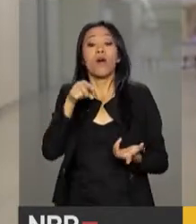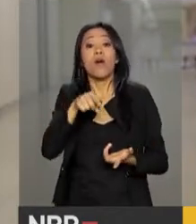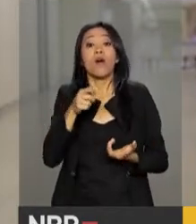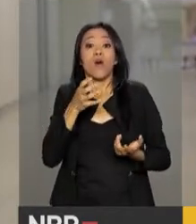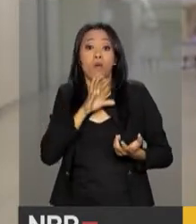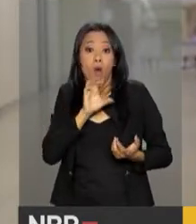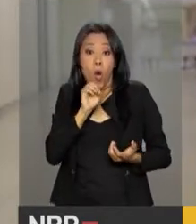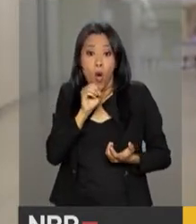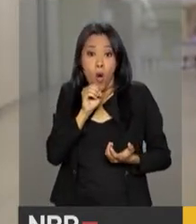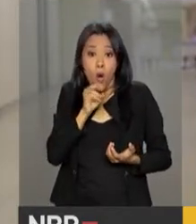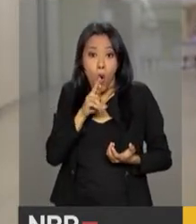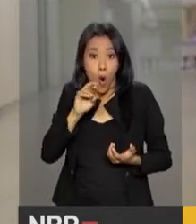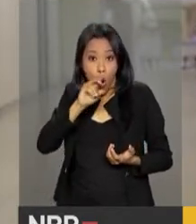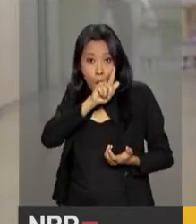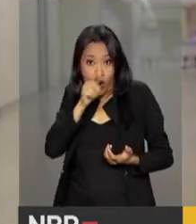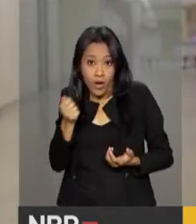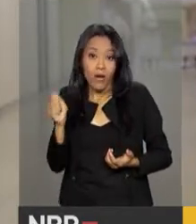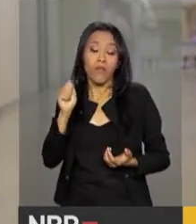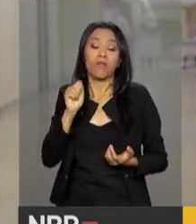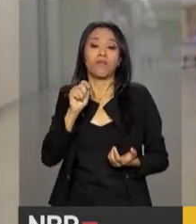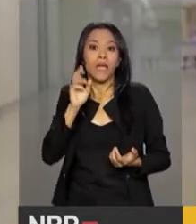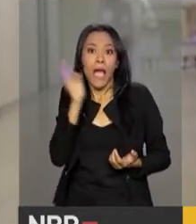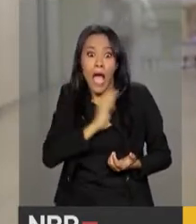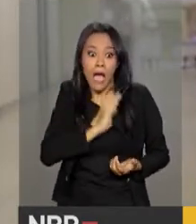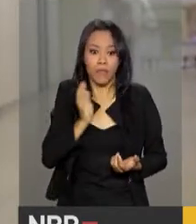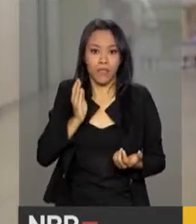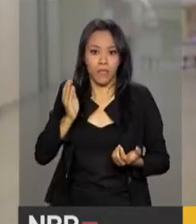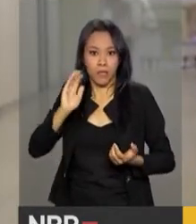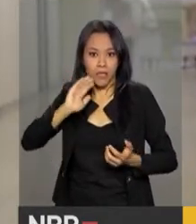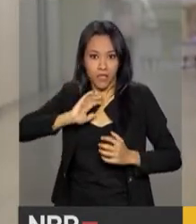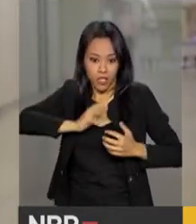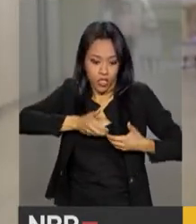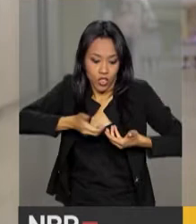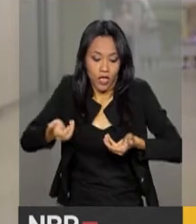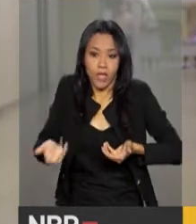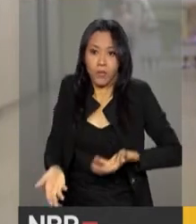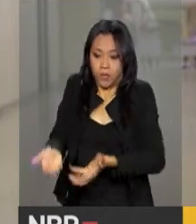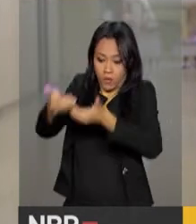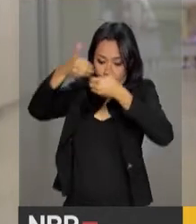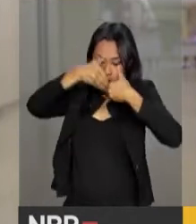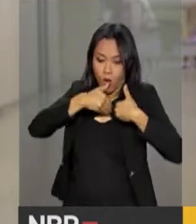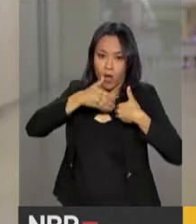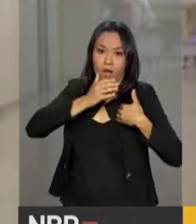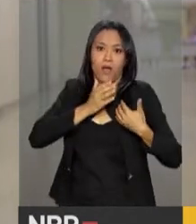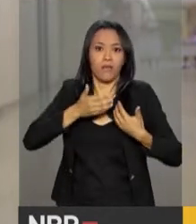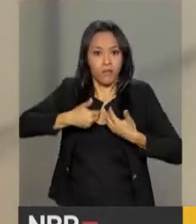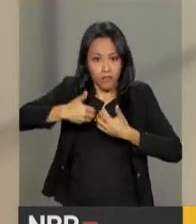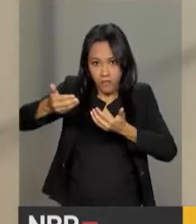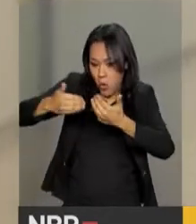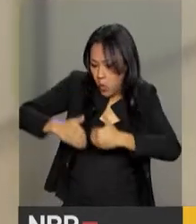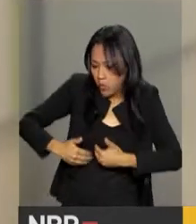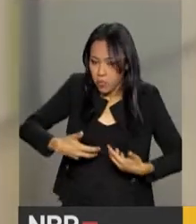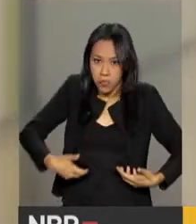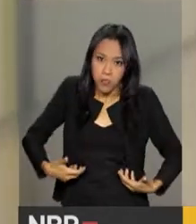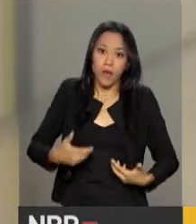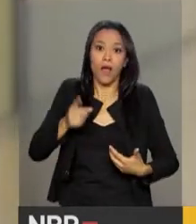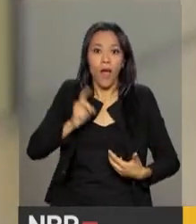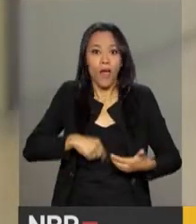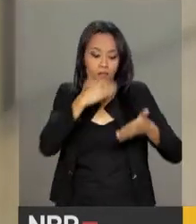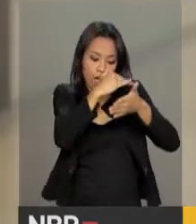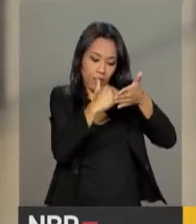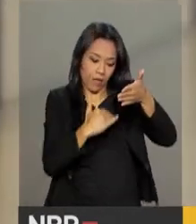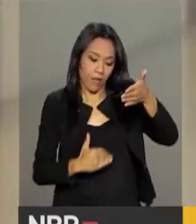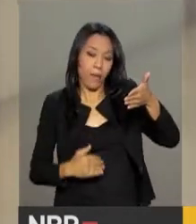órgãos que nós chamamos órgãos de reposição rápida com que você tem que fazer a implantação muito rápida a lista é praticamente